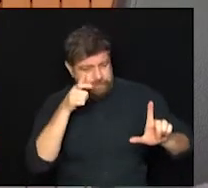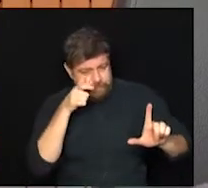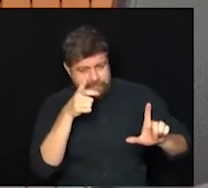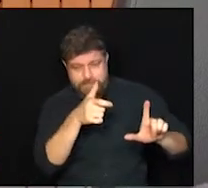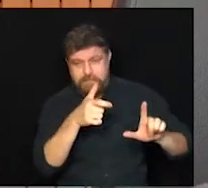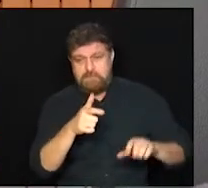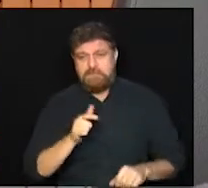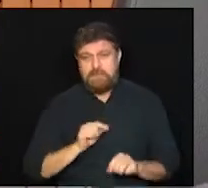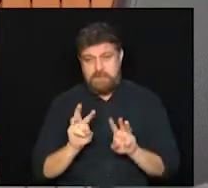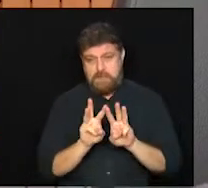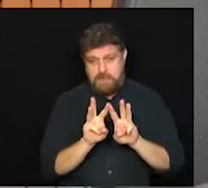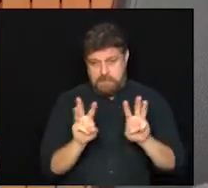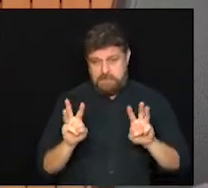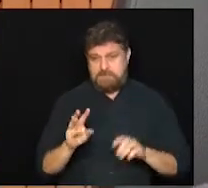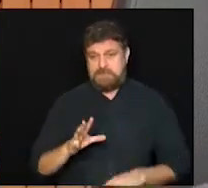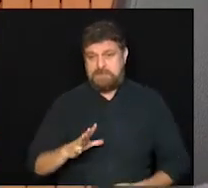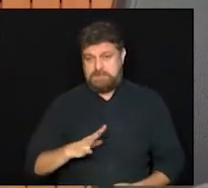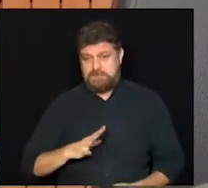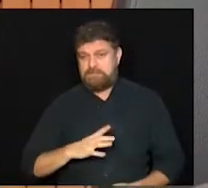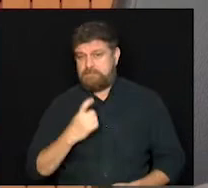campinas.sp.leg.br.